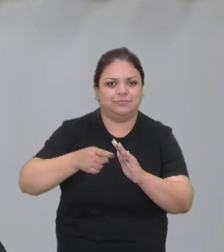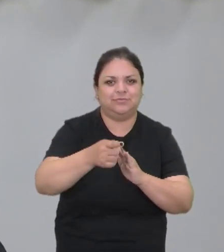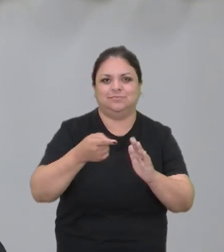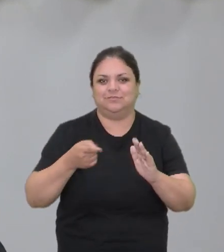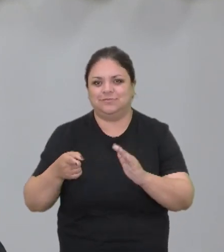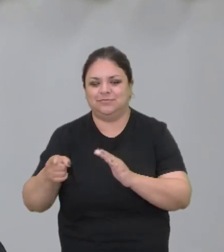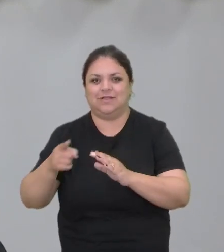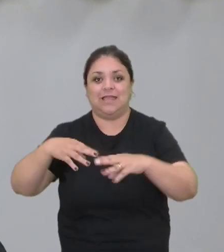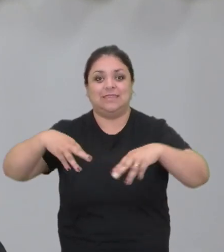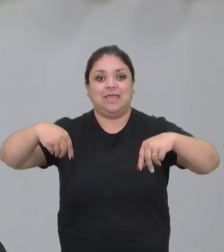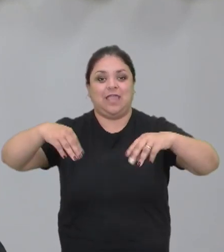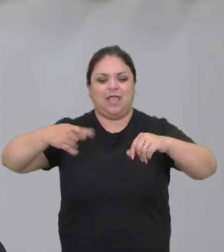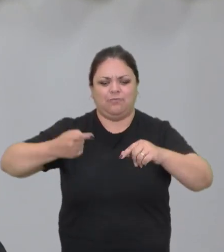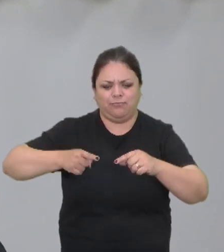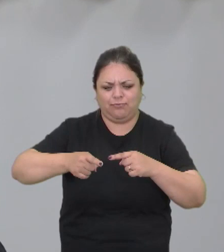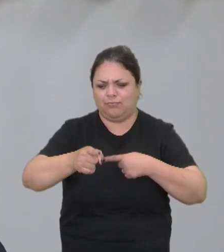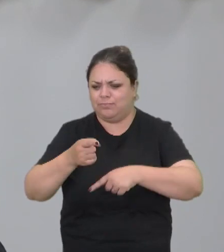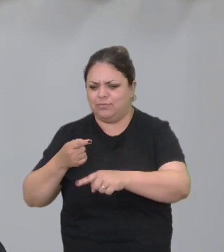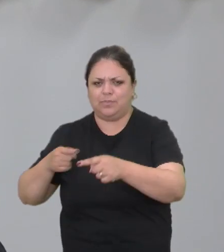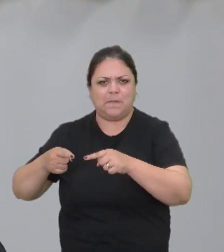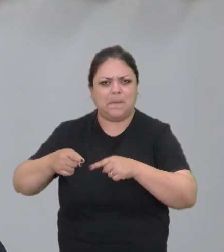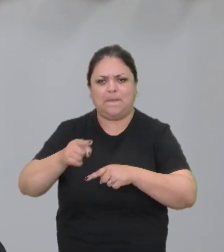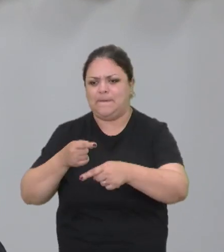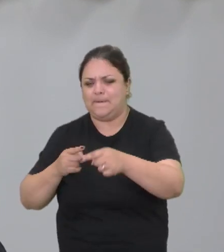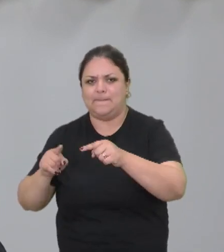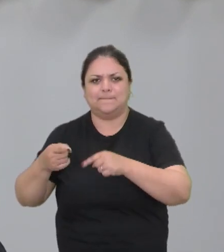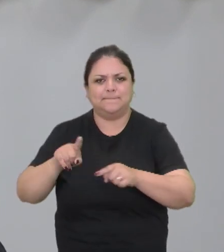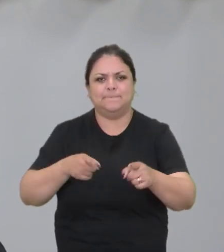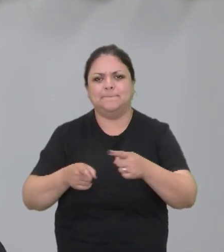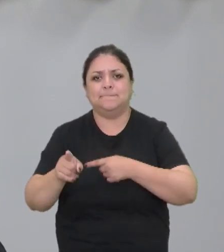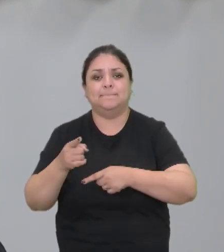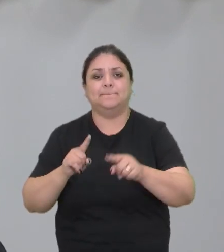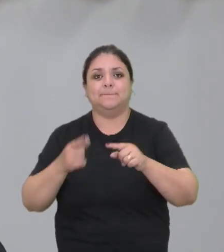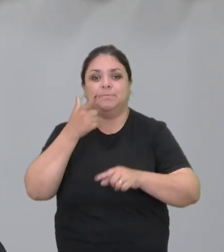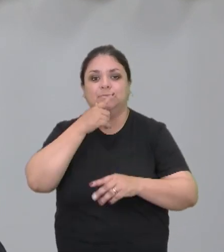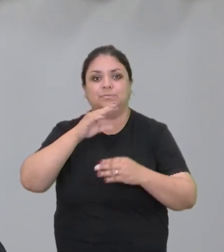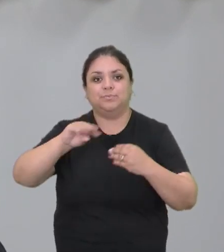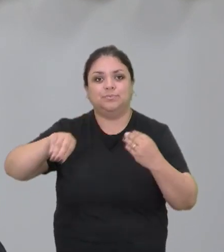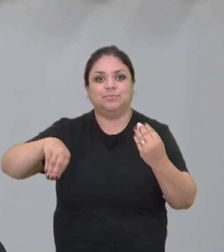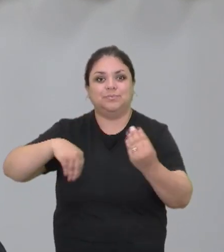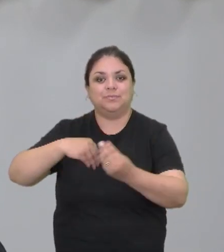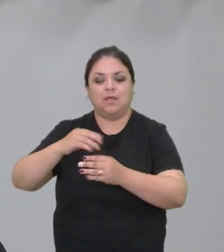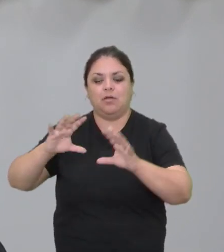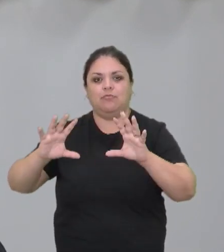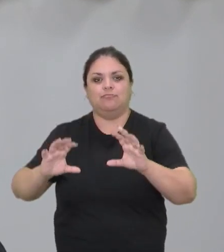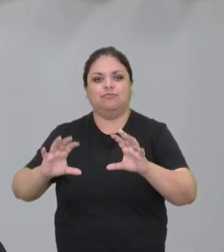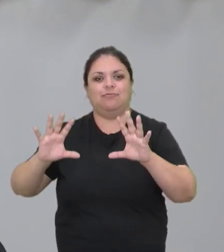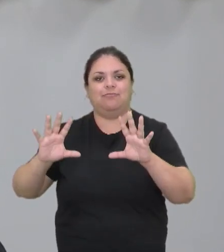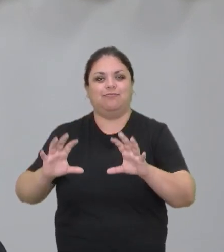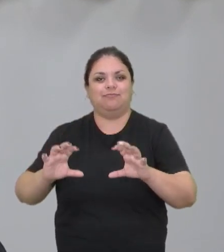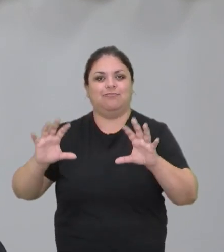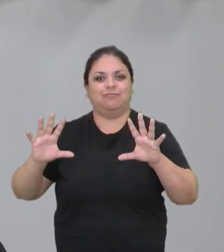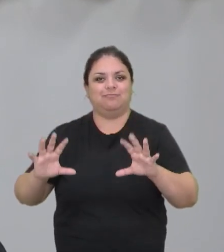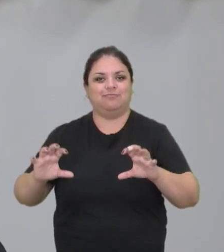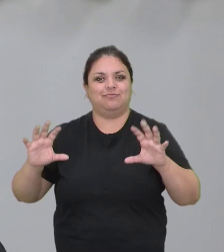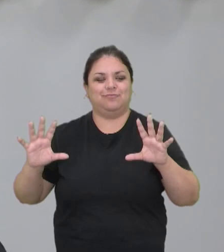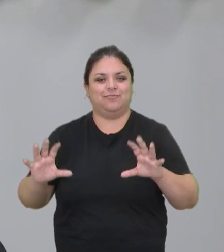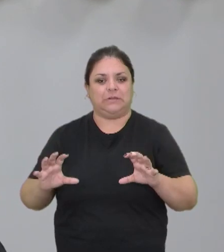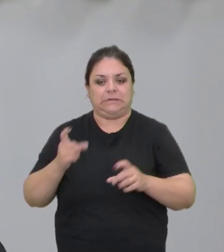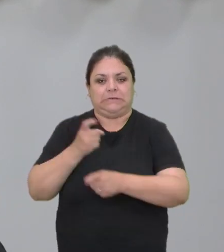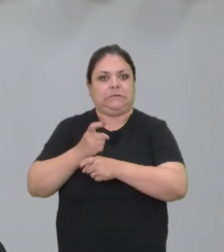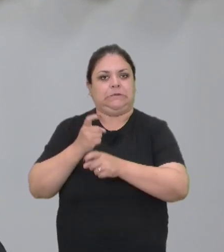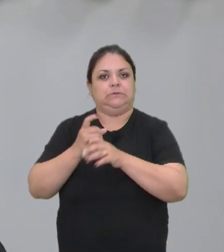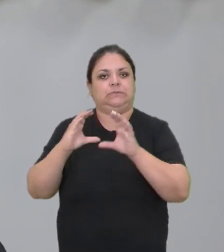terra, formando aqueles túneis, e isso vai promover uma aeração do solo, nesse